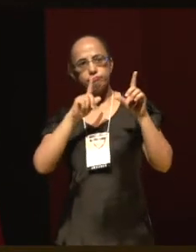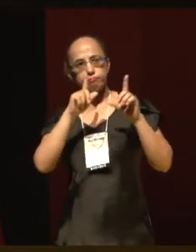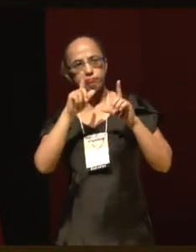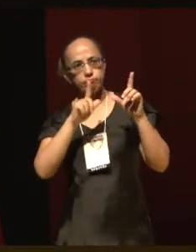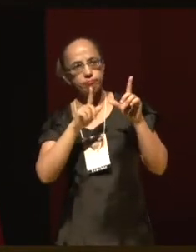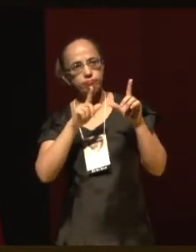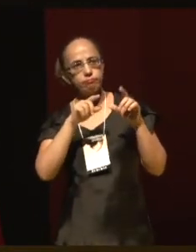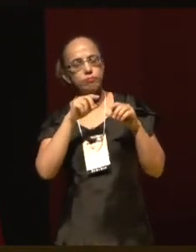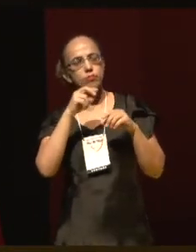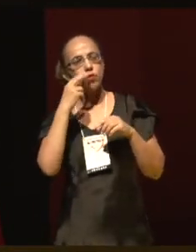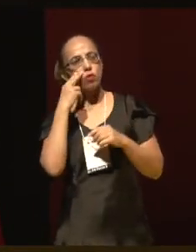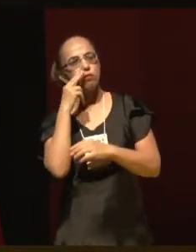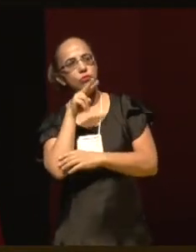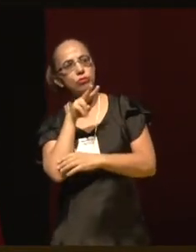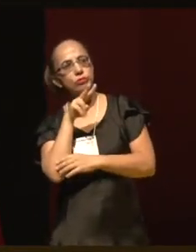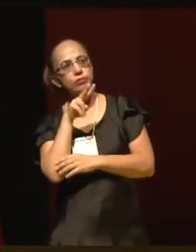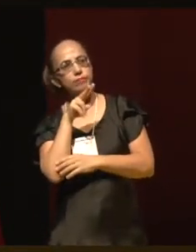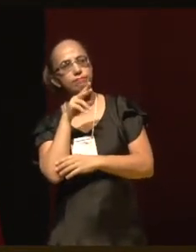olha que está